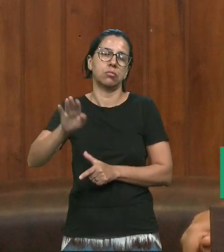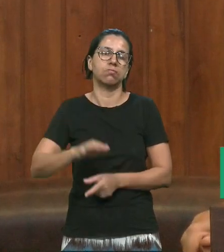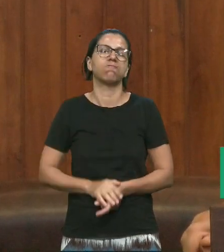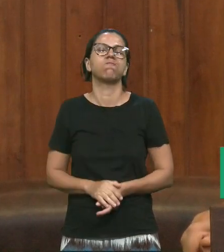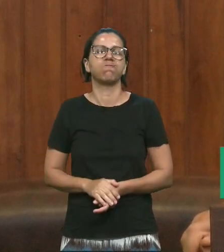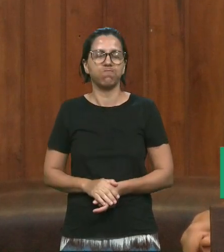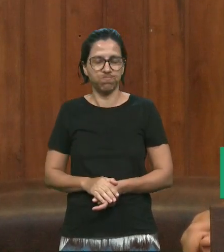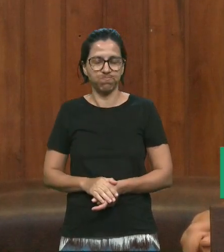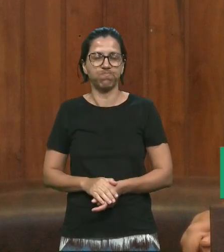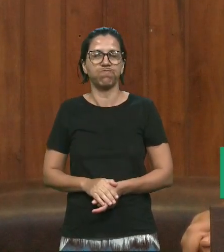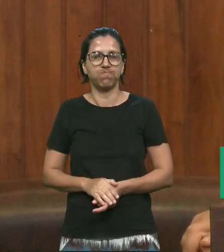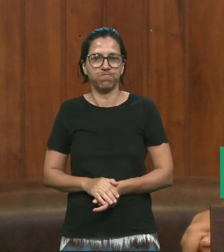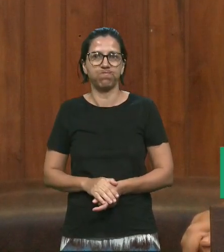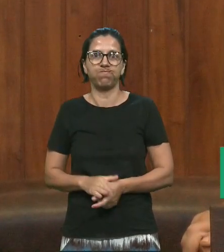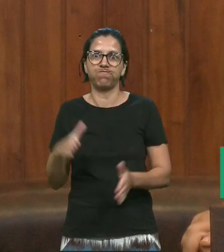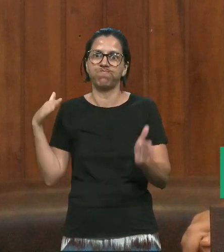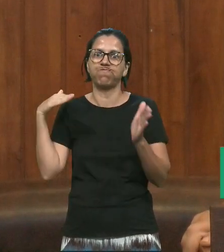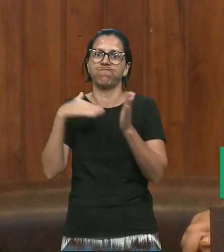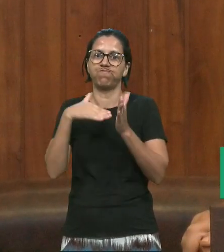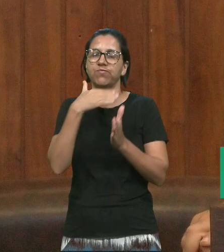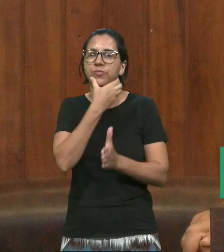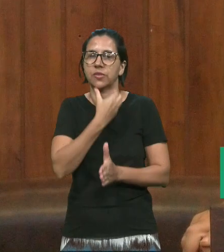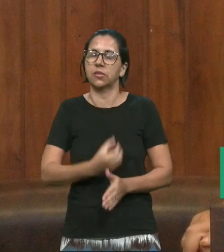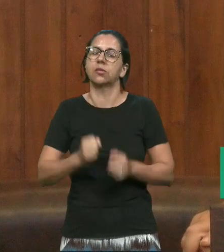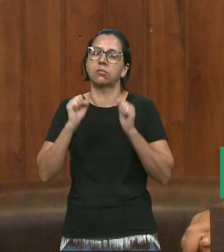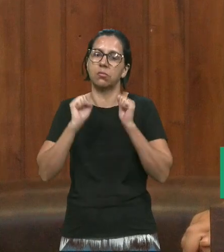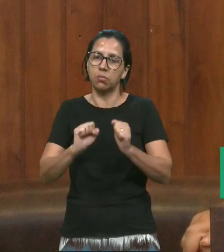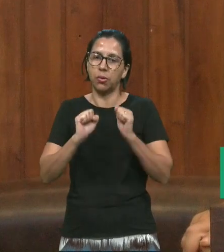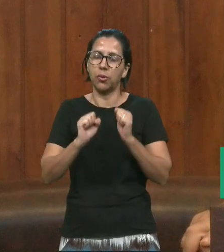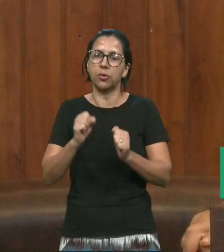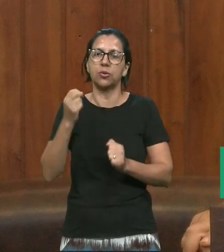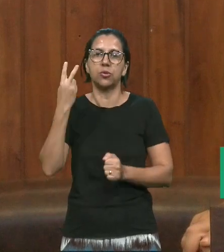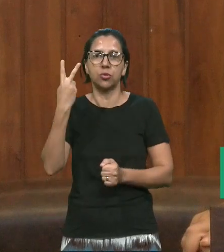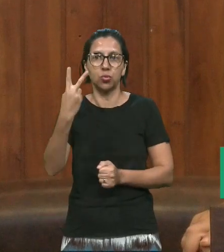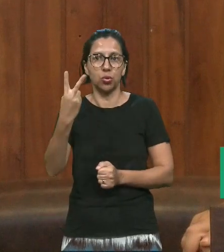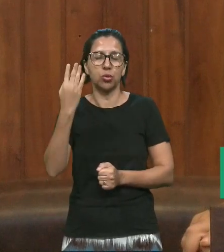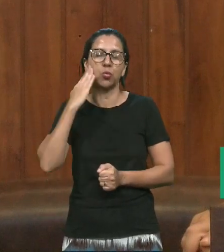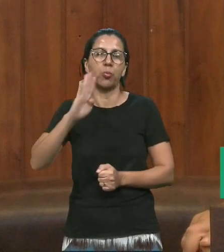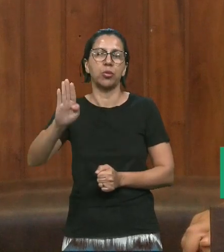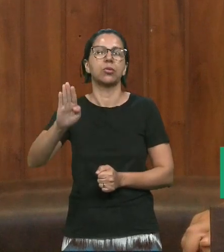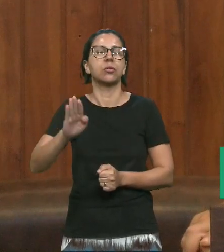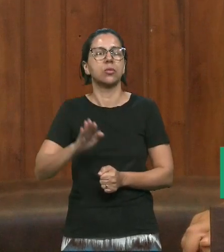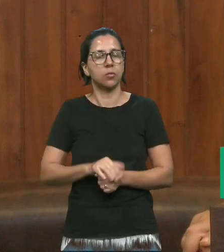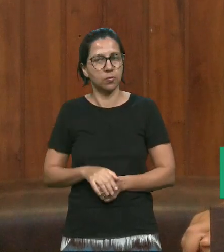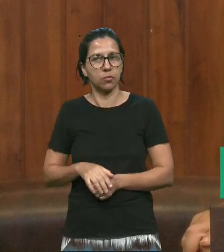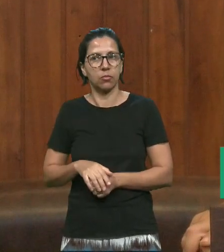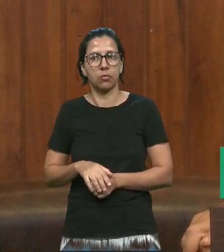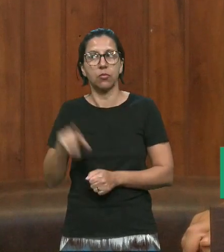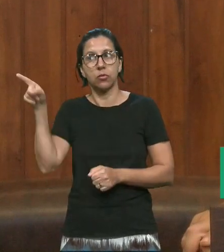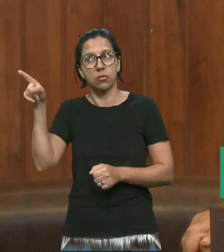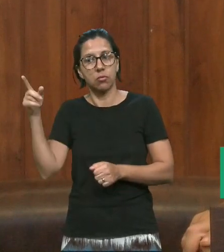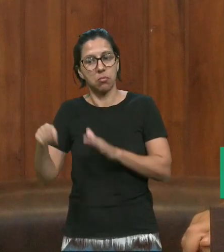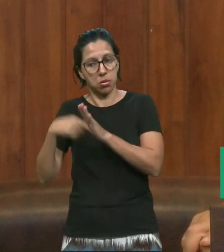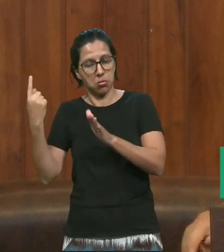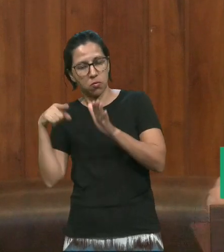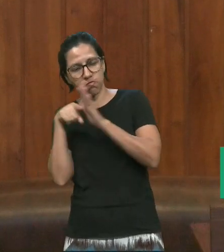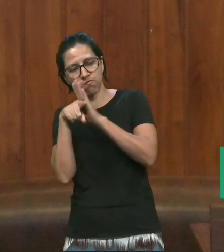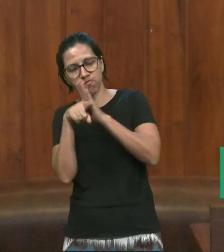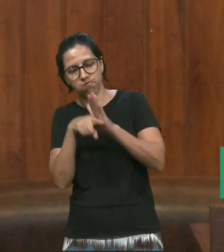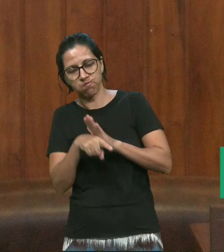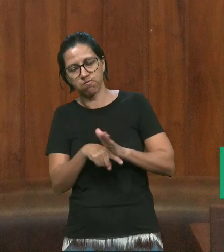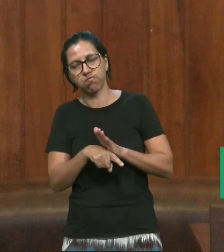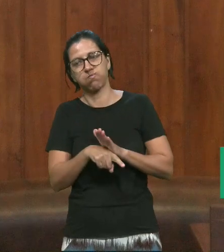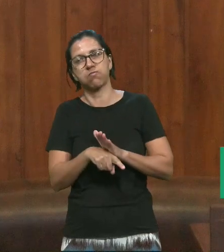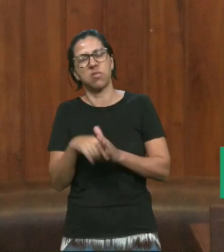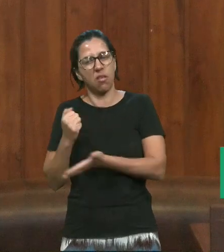esperamos aí que deve chegar até final do ano. Então, avalie, não vem apoiar não, cara. Vocês fazem